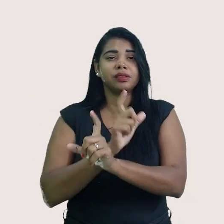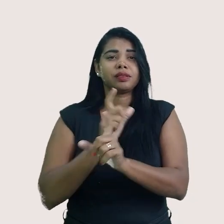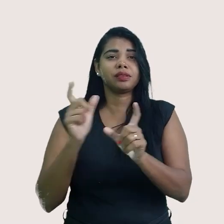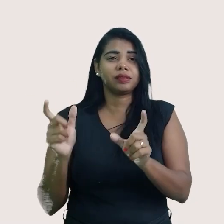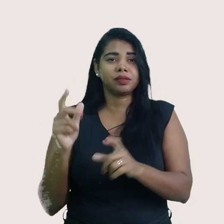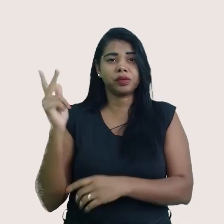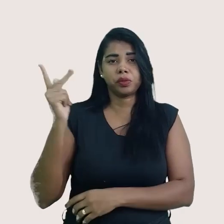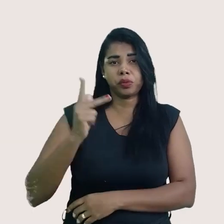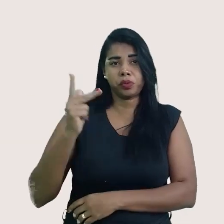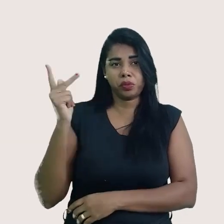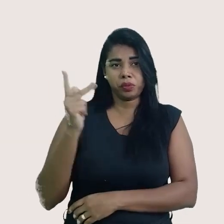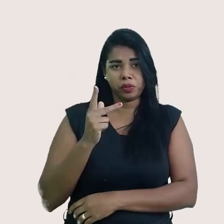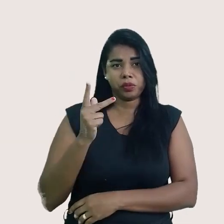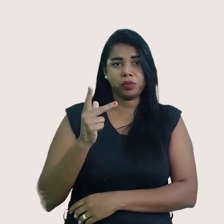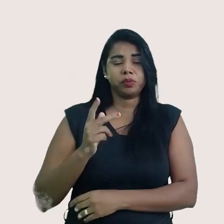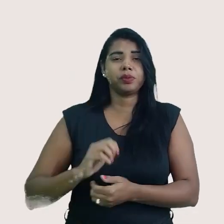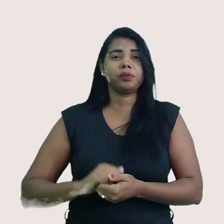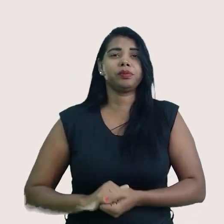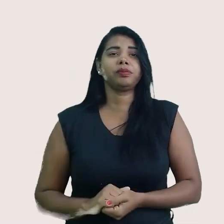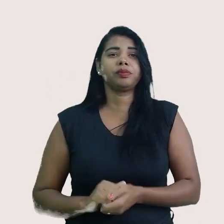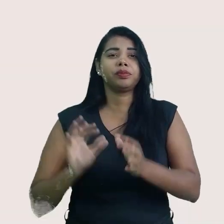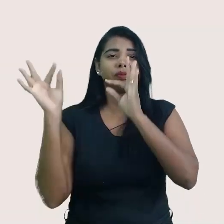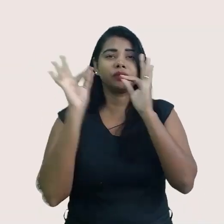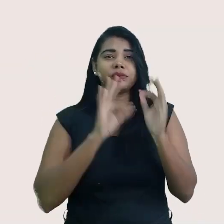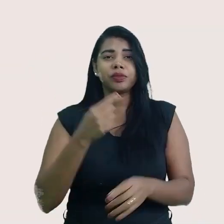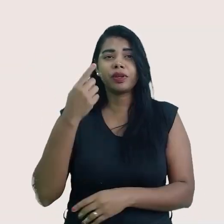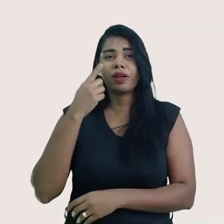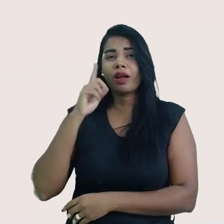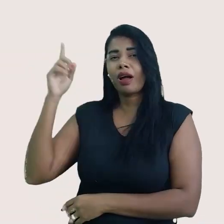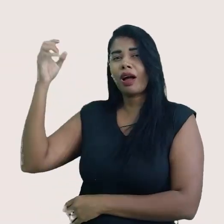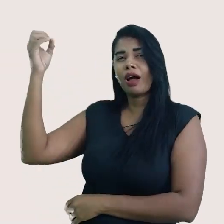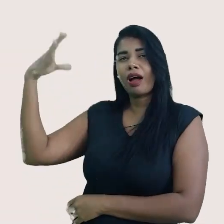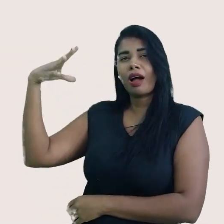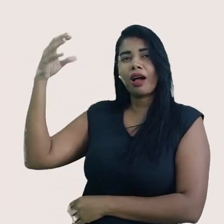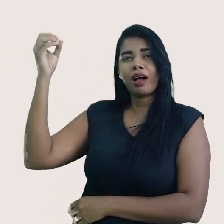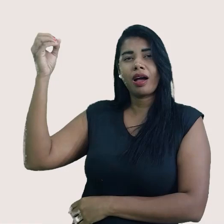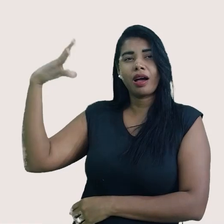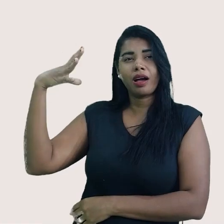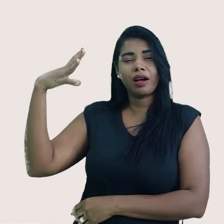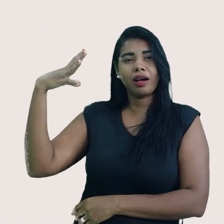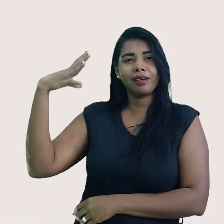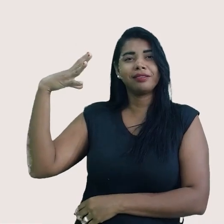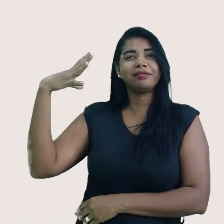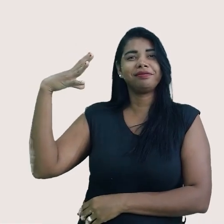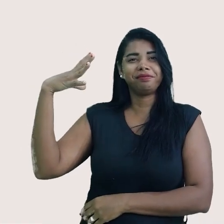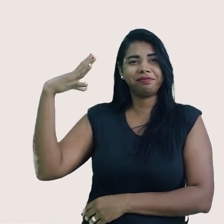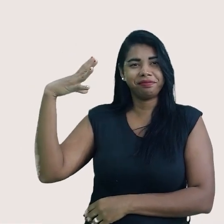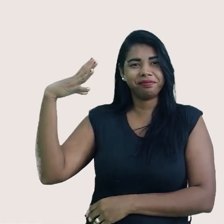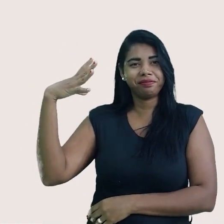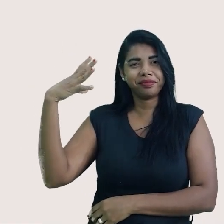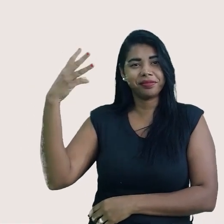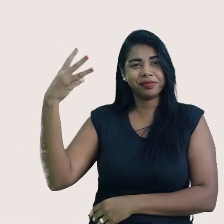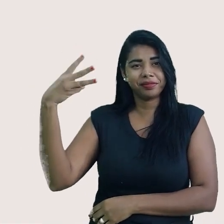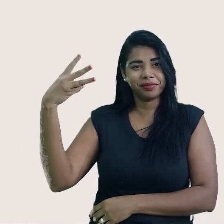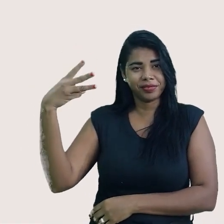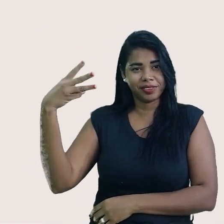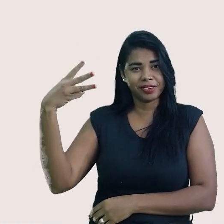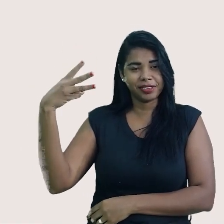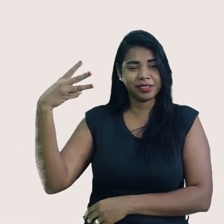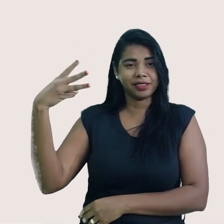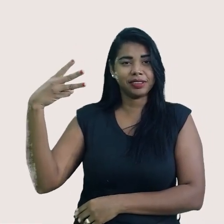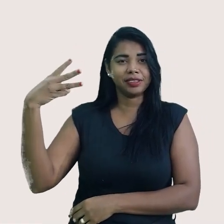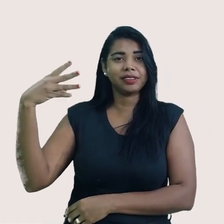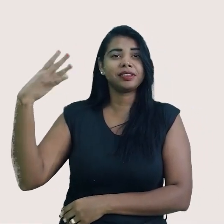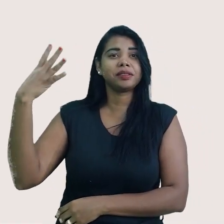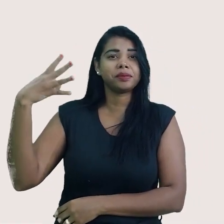número par agora é uma interferência destrutiva. Veja que quando a luz ela bate em 1, ele diz que ela vai para 3,